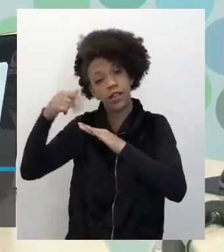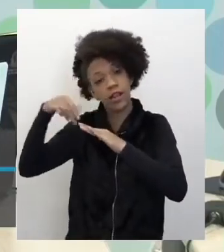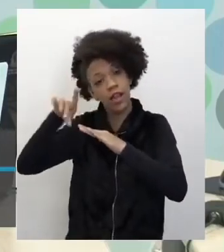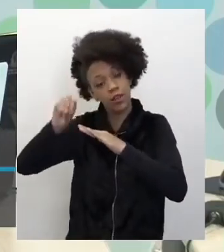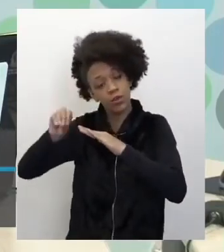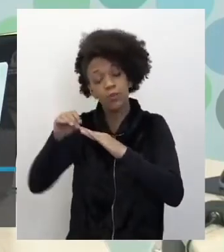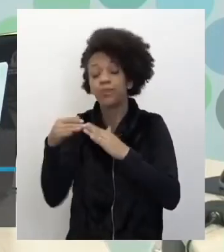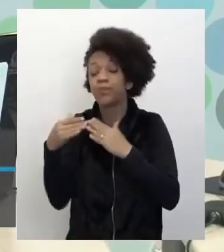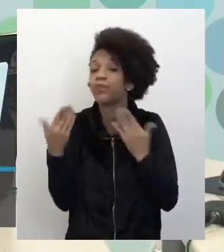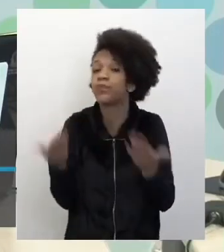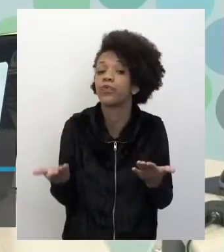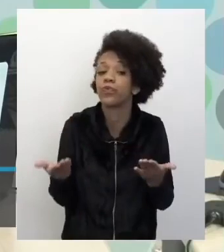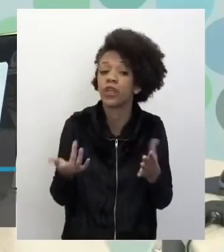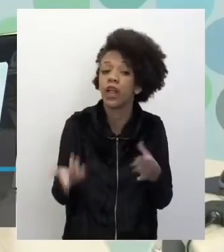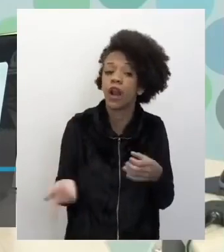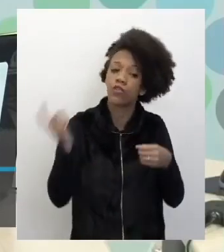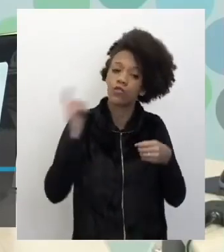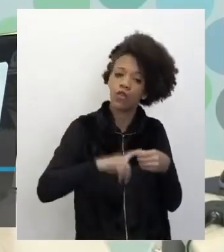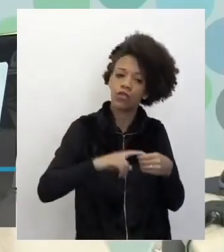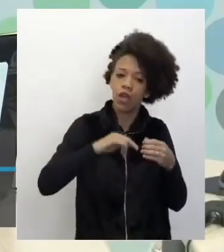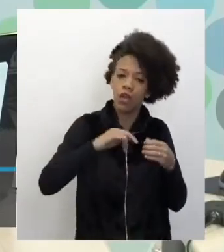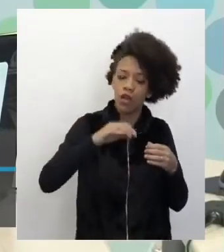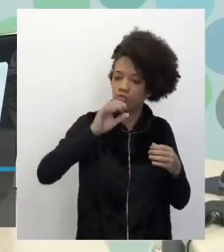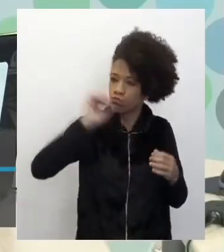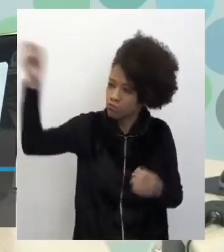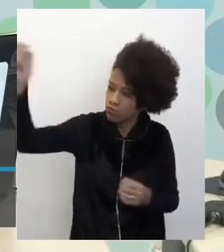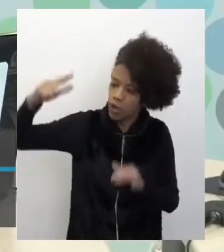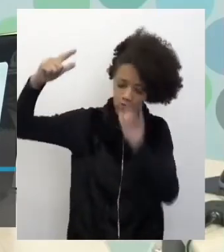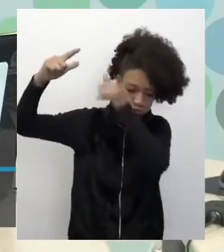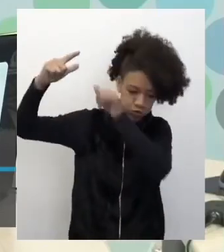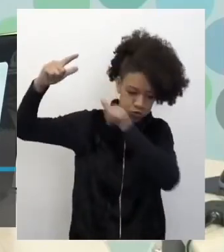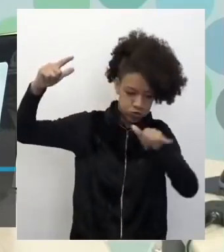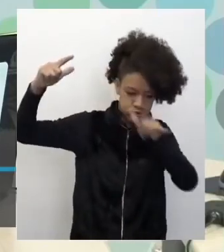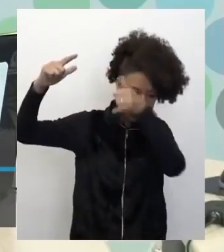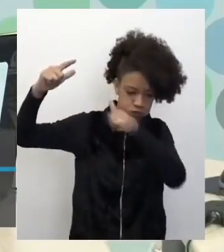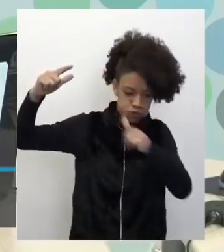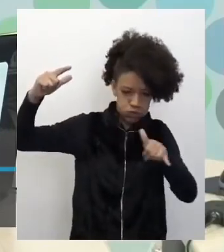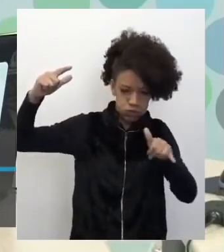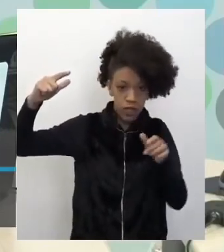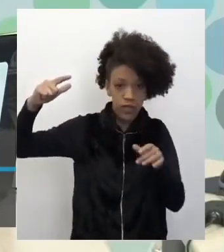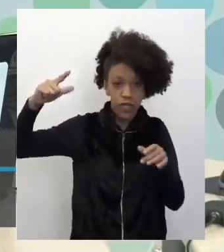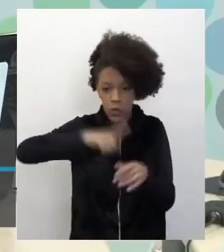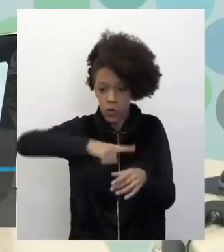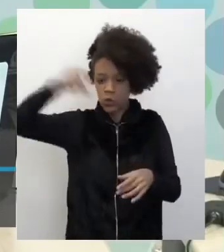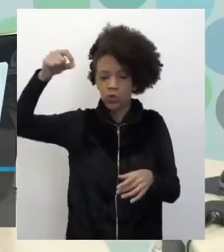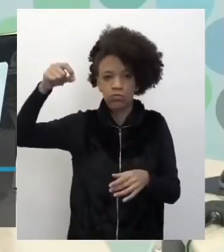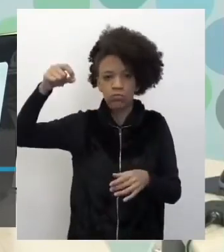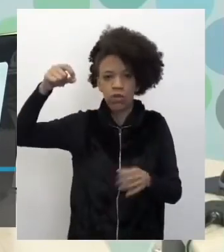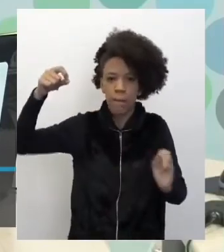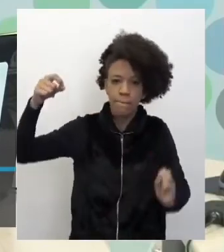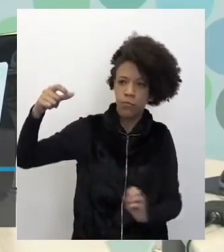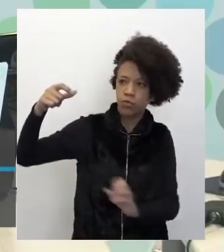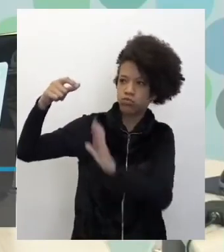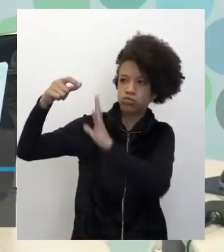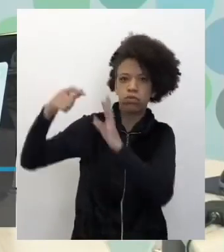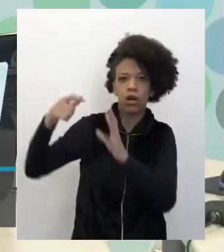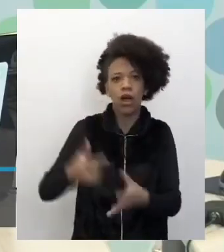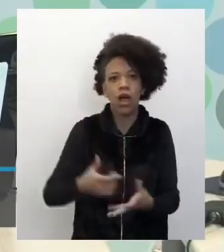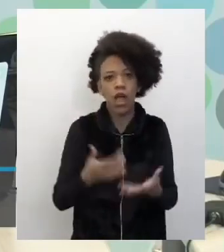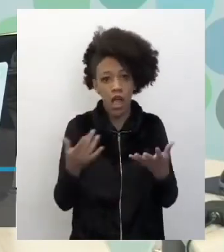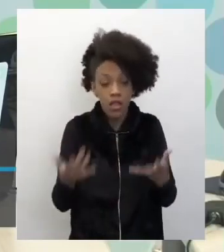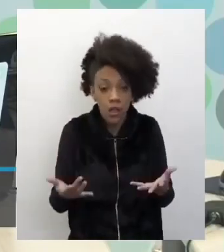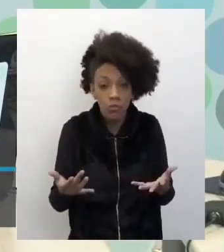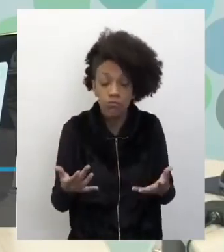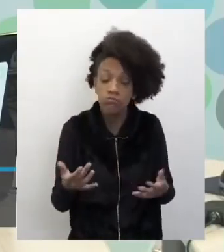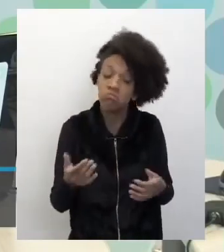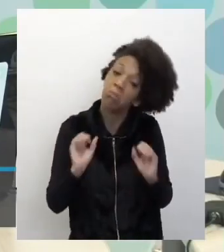quando ela retorna, ela é captada por esse sensor que geralmente está a bordo de um satélite, porém ele